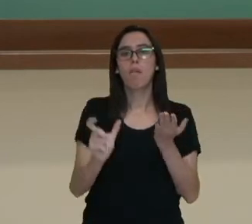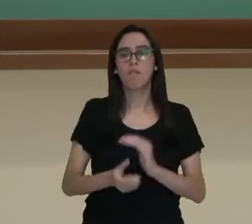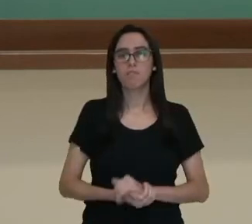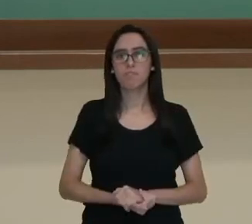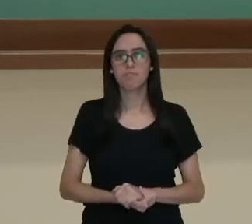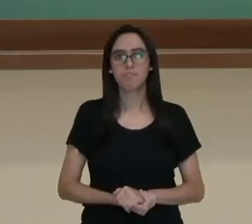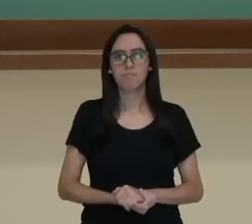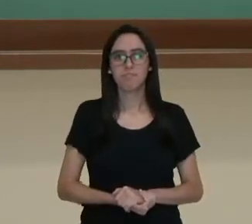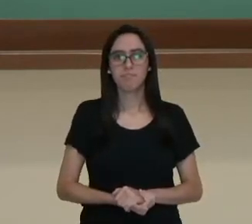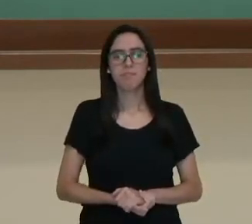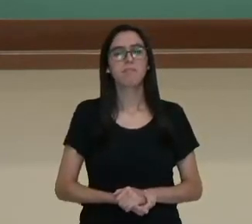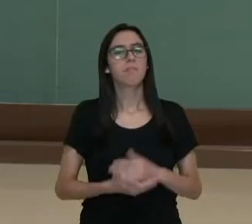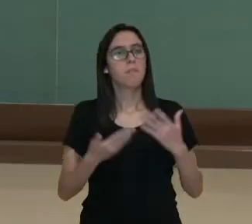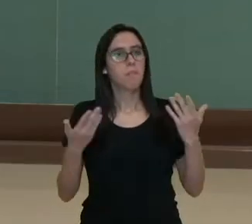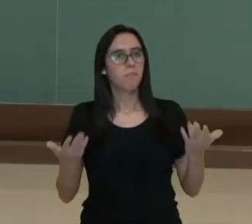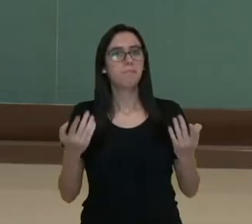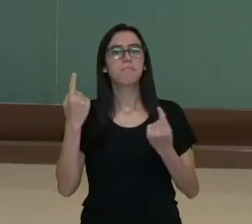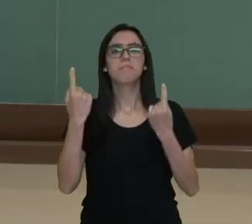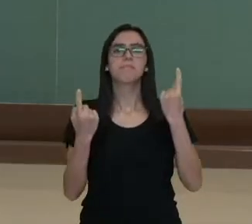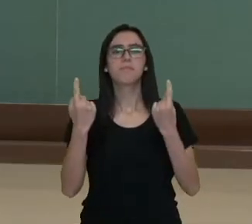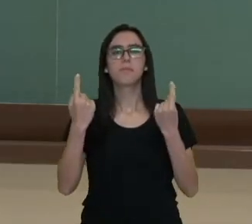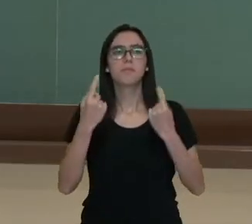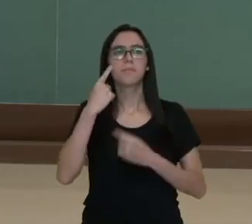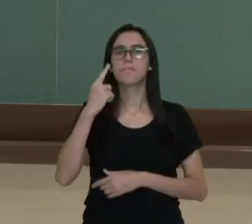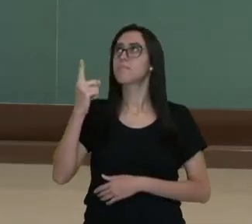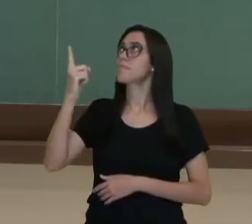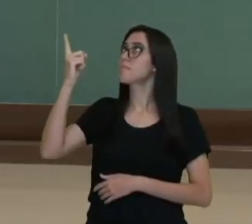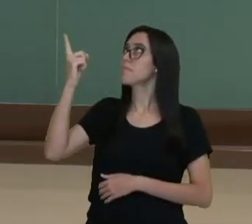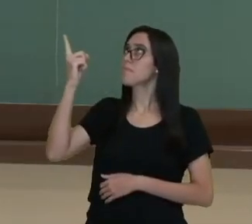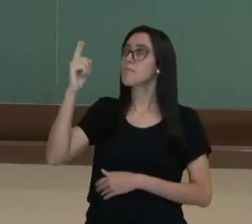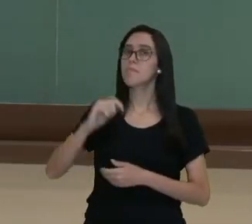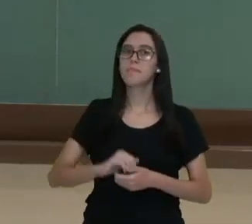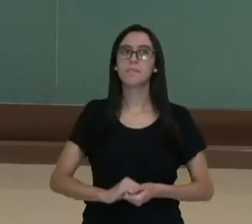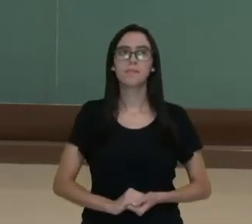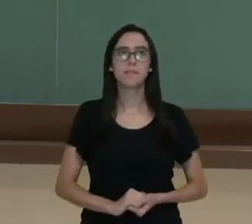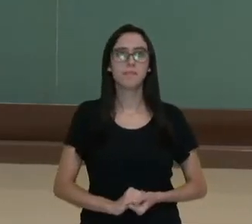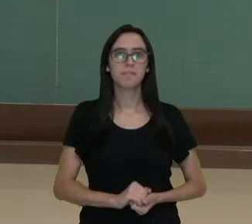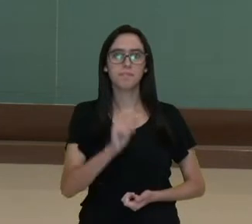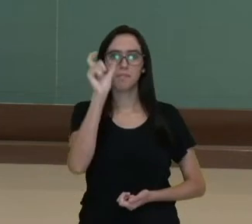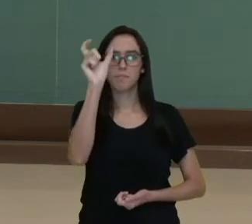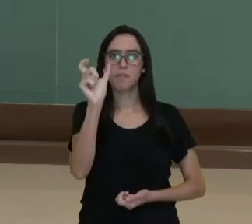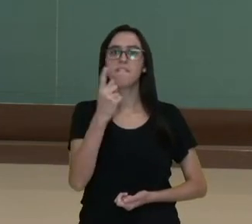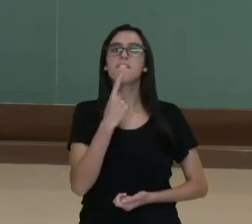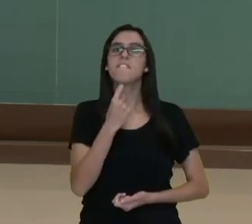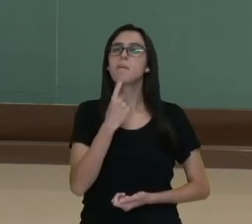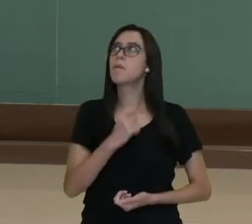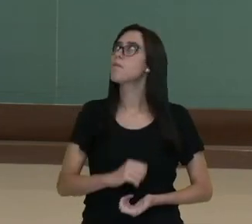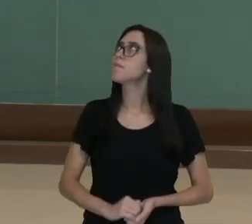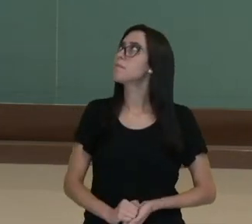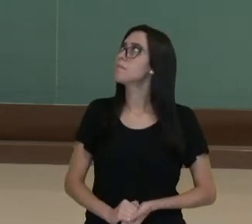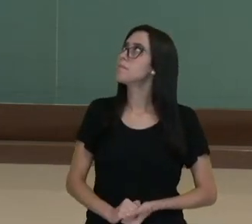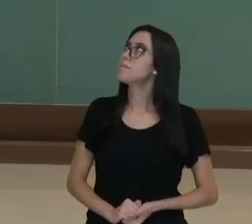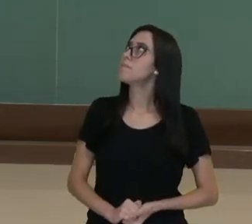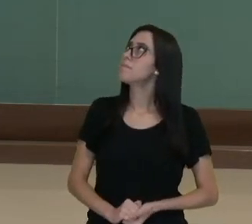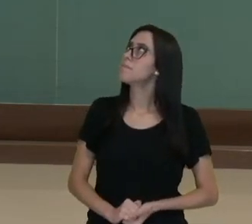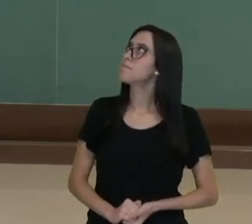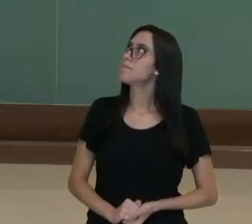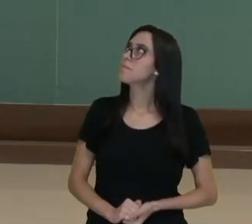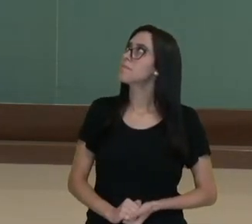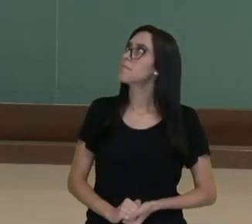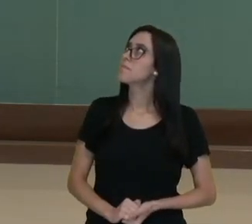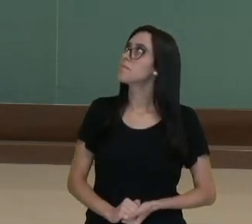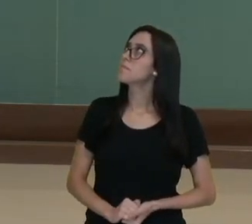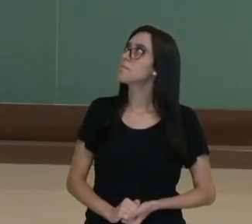Ó, então quais palavras nós temos aqui? Barco, delfim, limão,